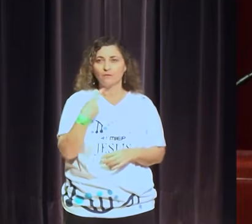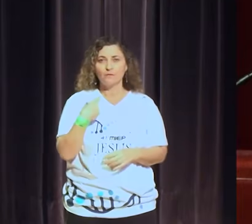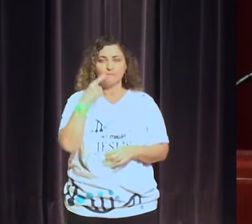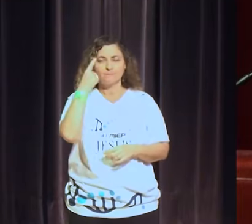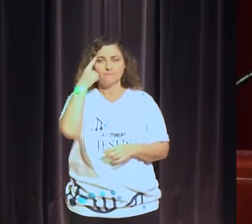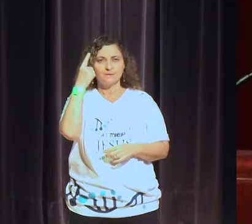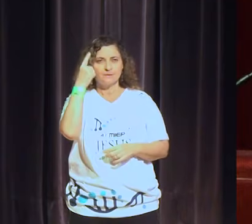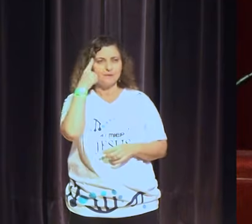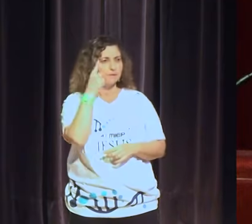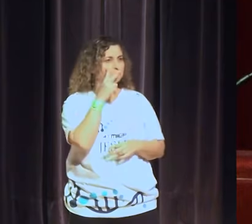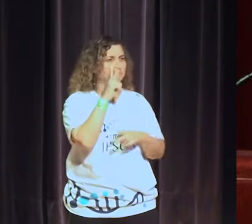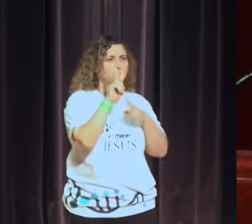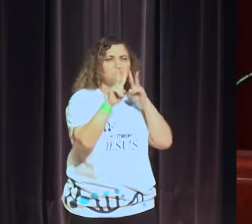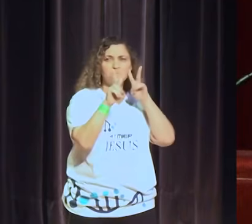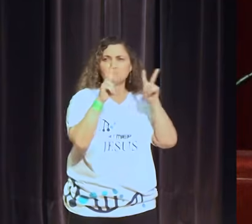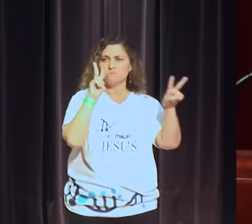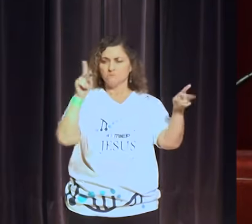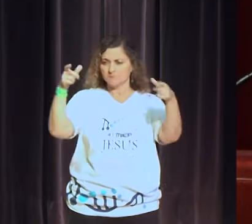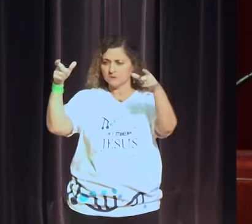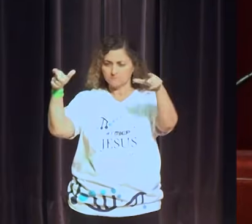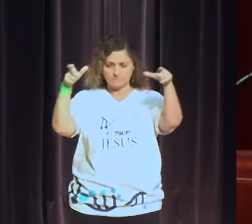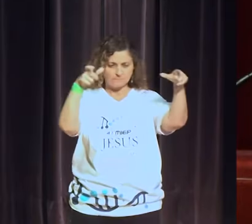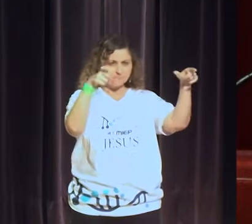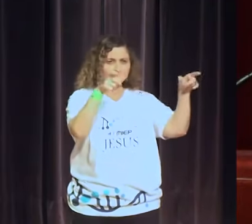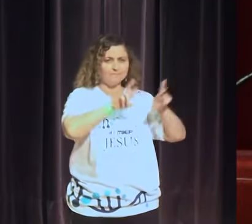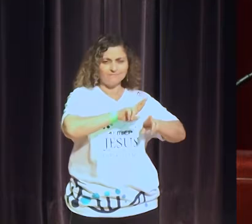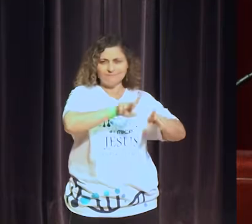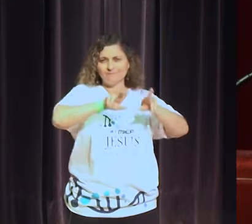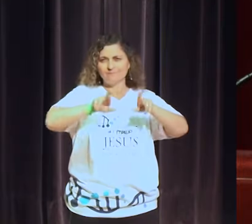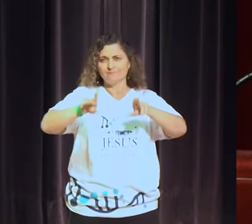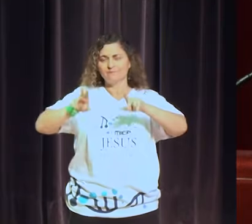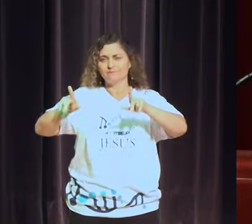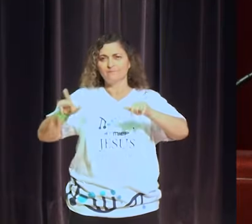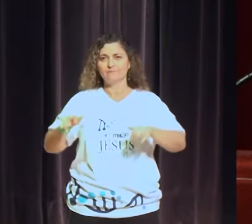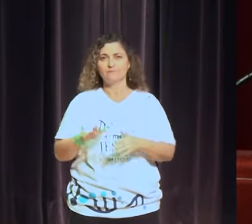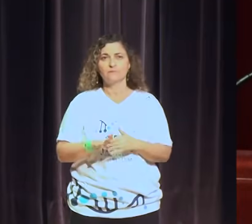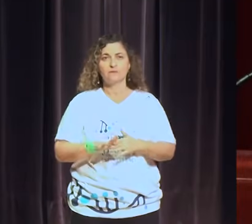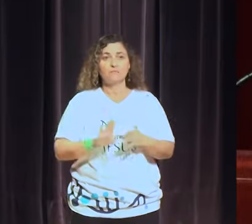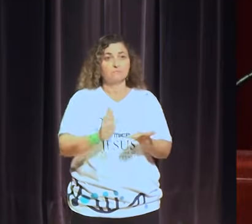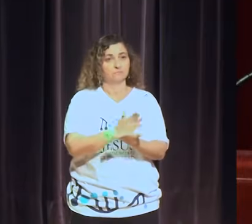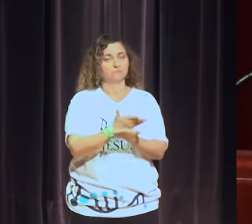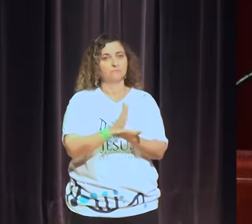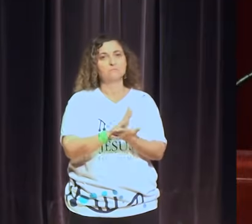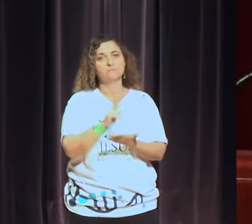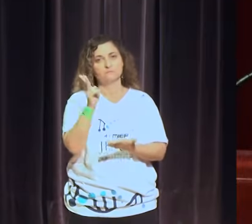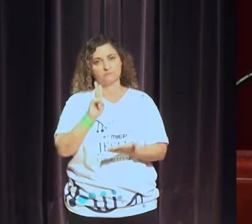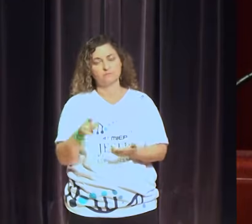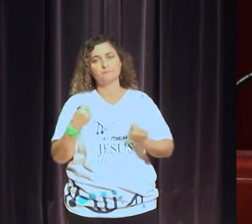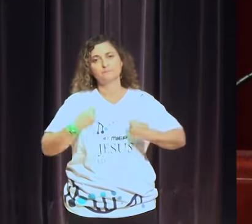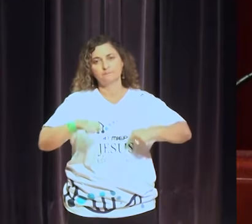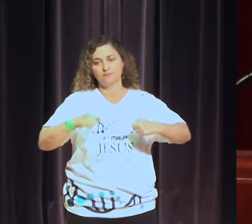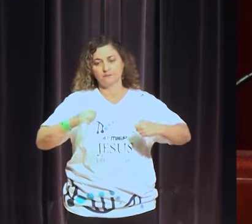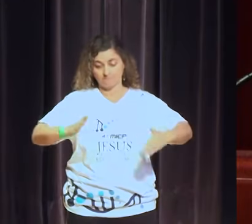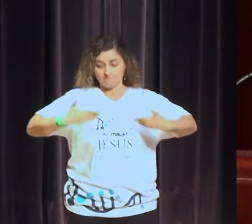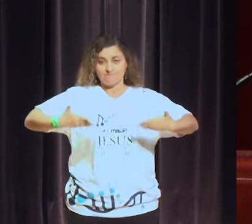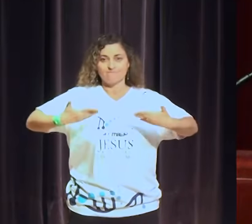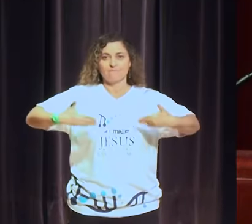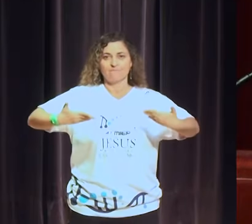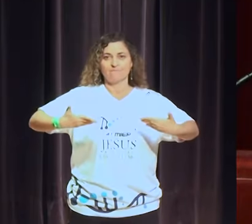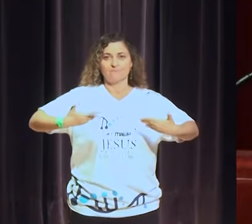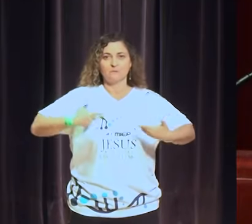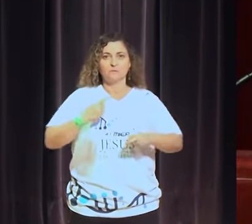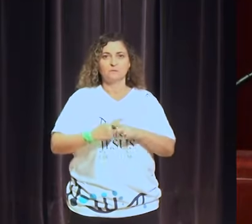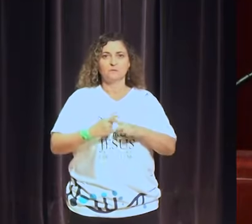ângulos diferentes. Muitas vezes a gente precisa ser estimulado a sair de uma